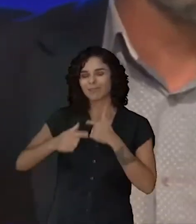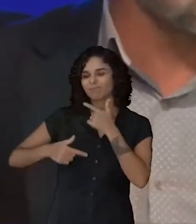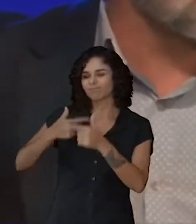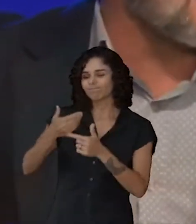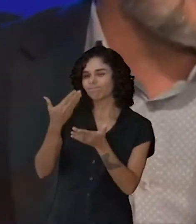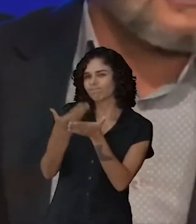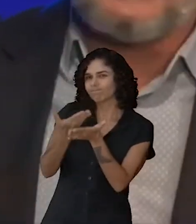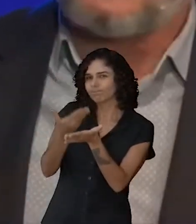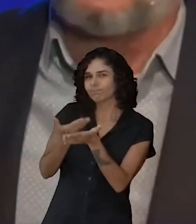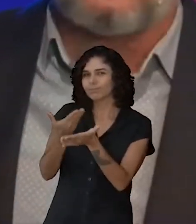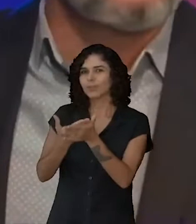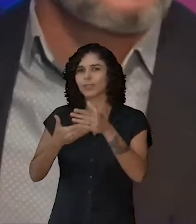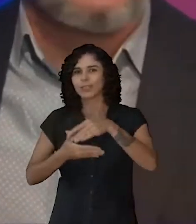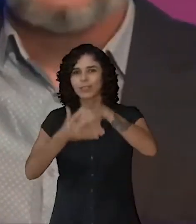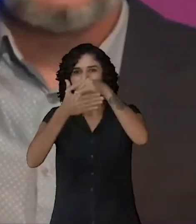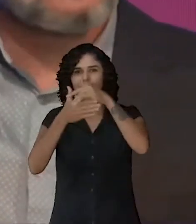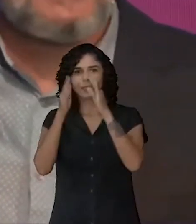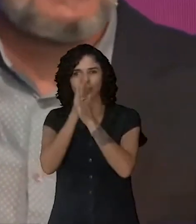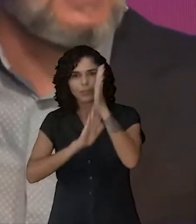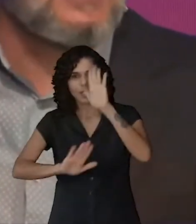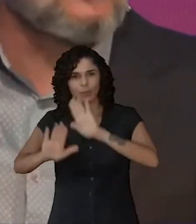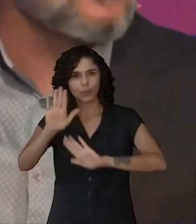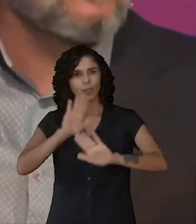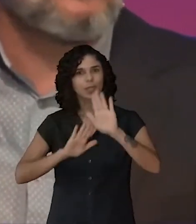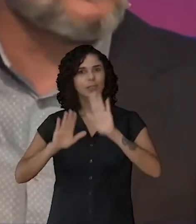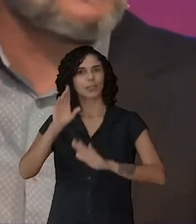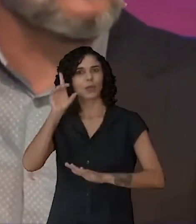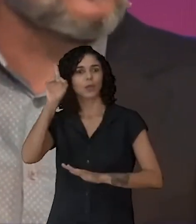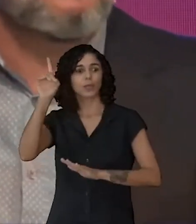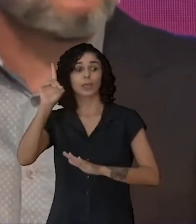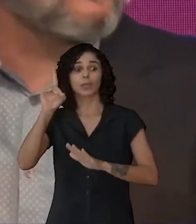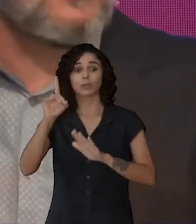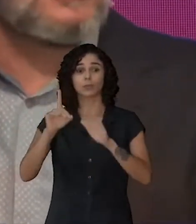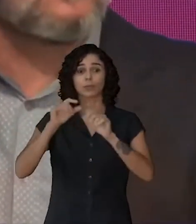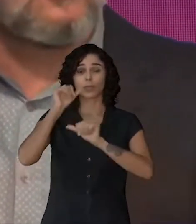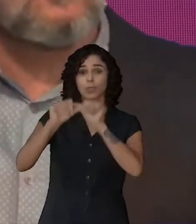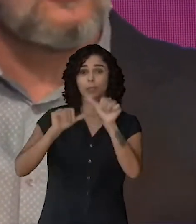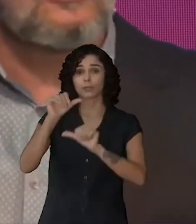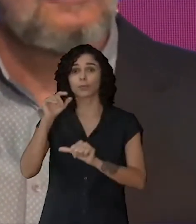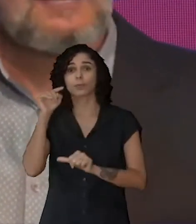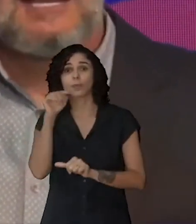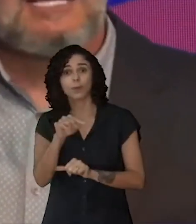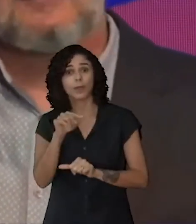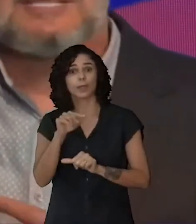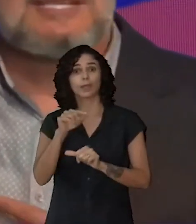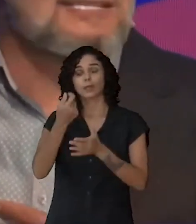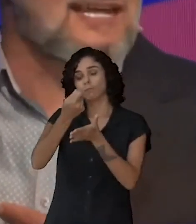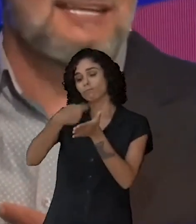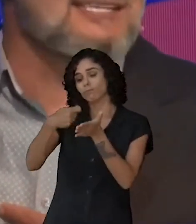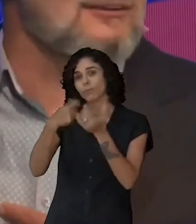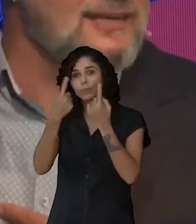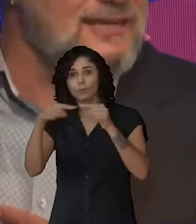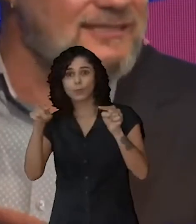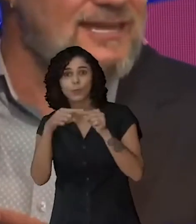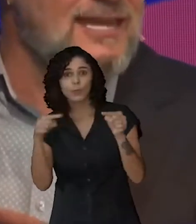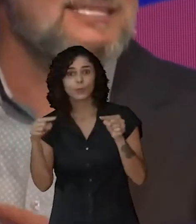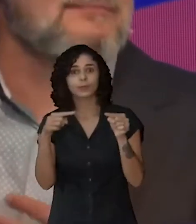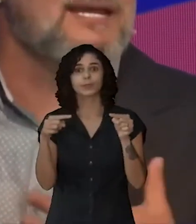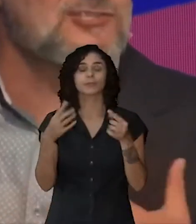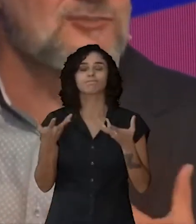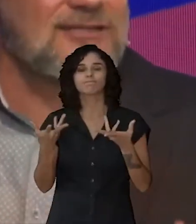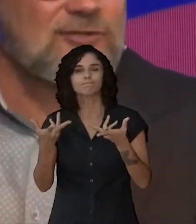como líder de adoração. E Deus fez dela uma compositora fora do comum. As músicas dela são